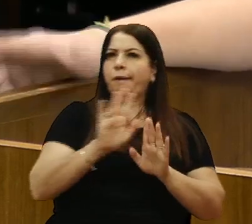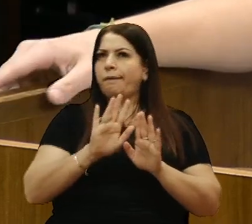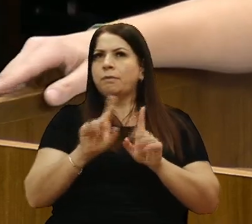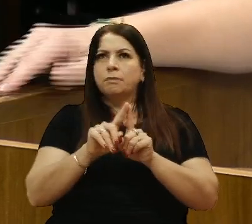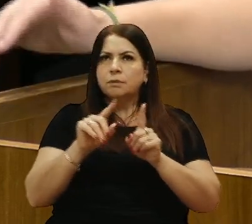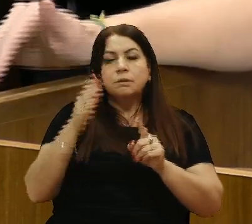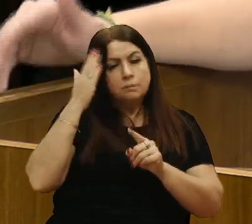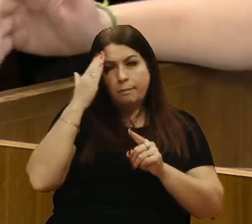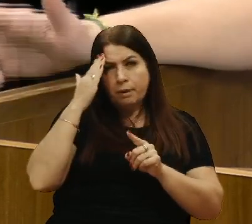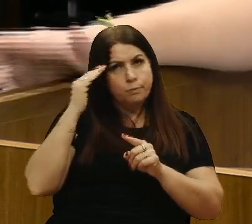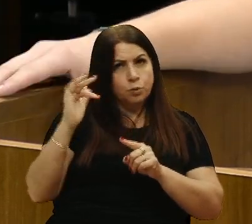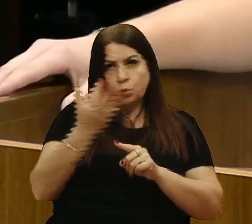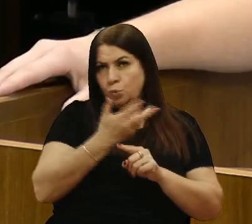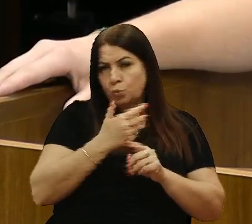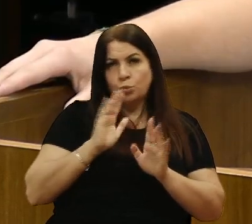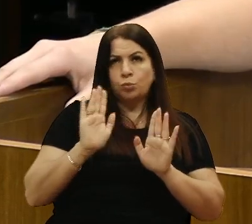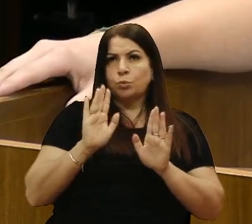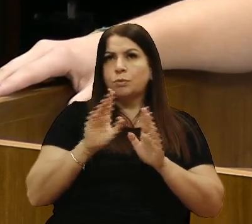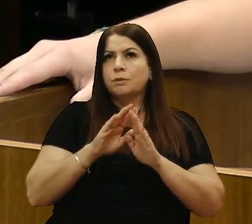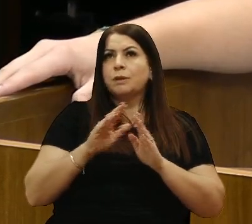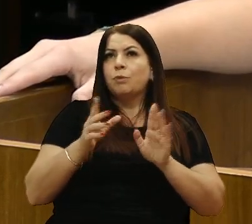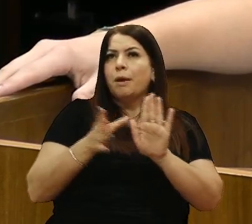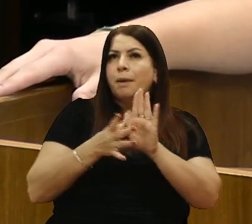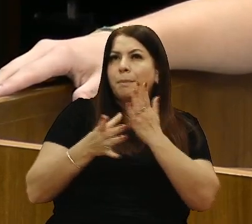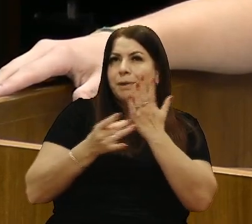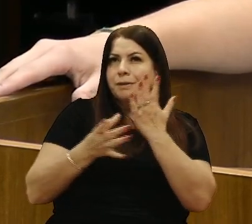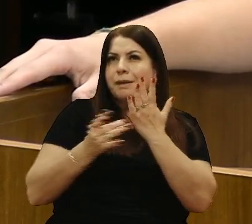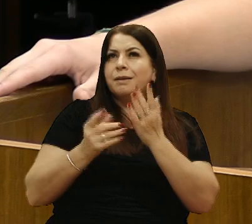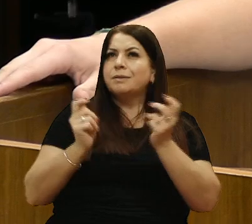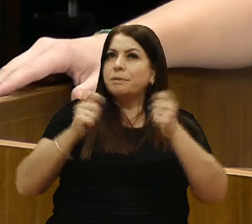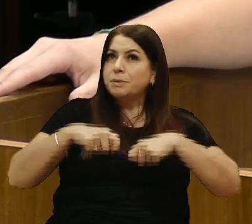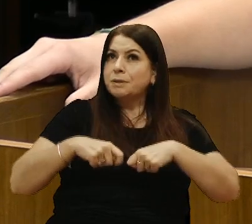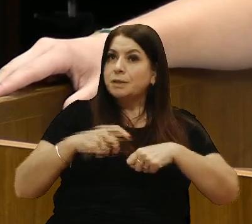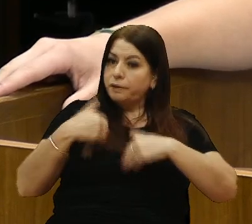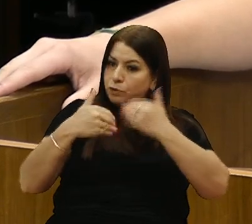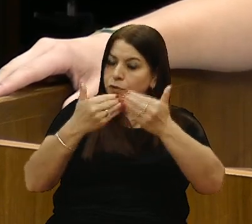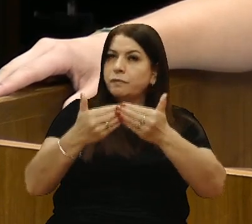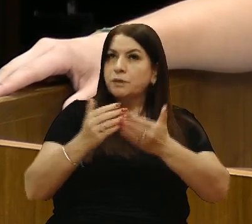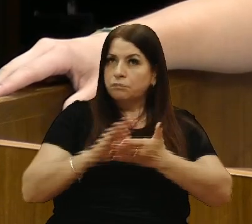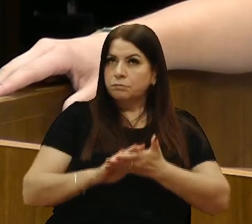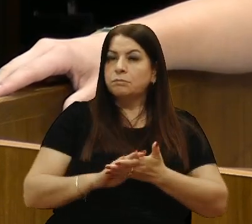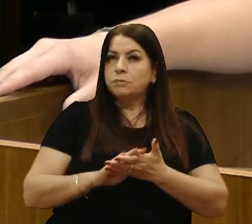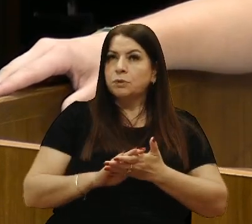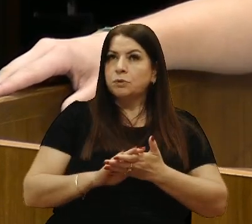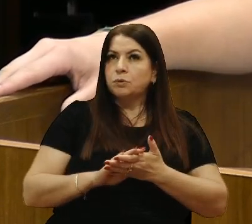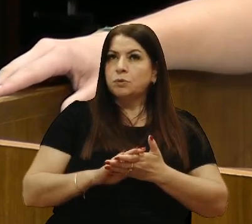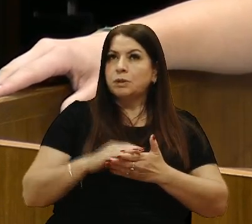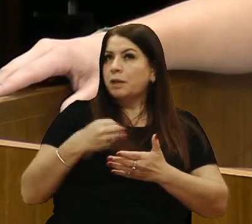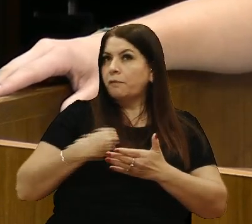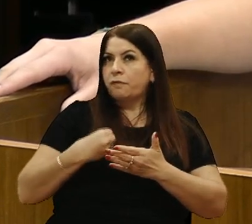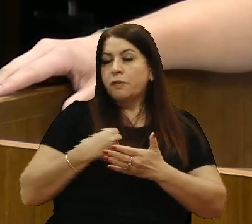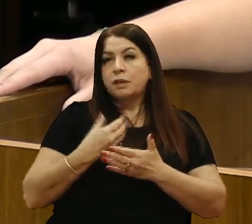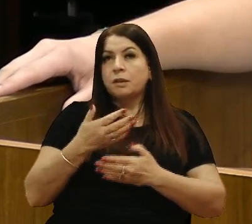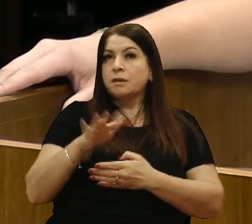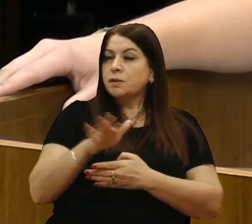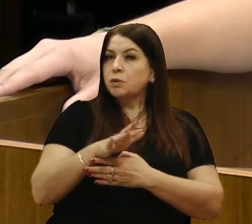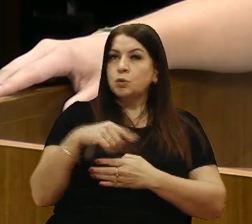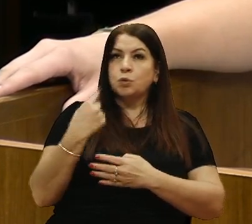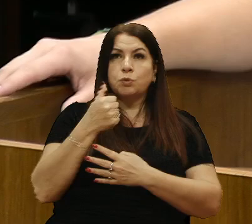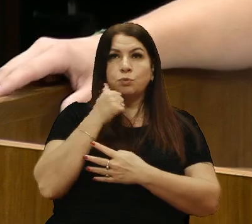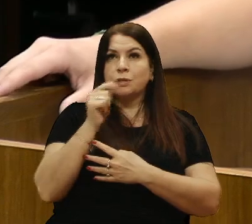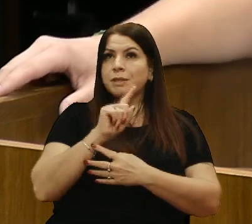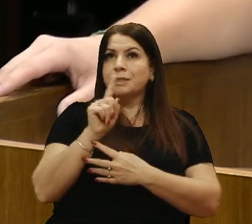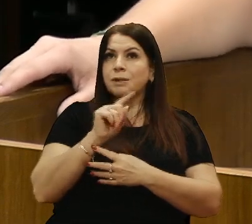que nós sabemos que tudo tem a ver com as habilidades, com as capacidades que a gente vai desenvolvendo no decorrer da vida, e muitas vezes nós mulheres não